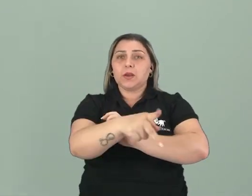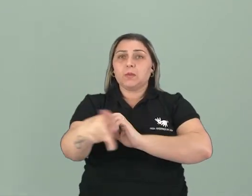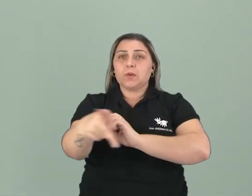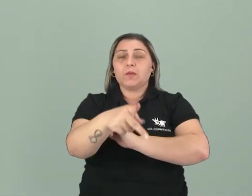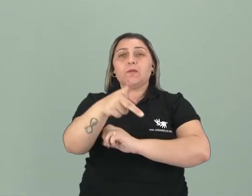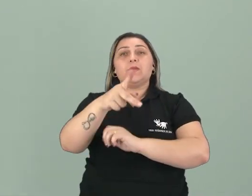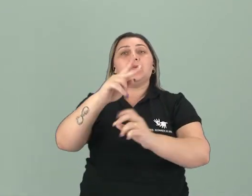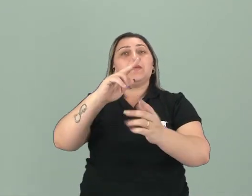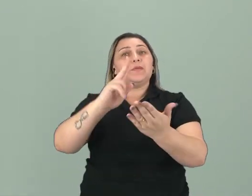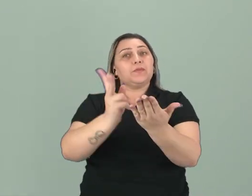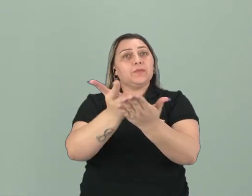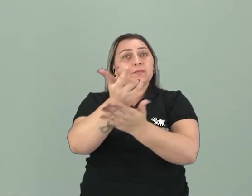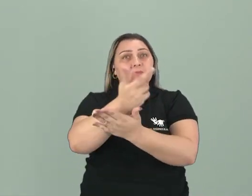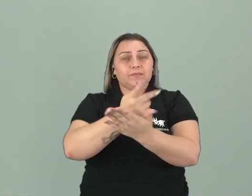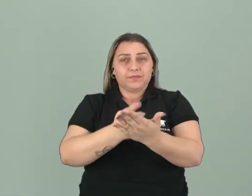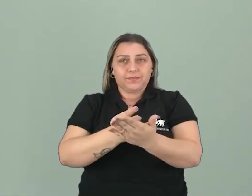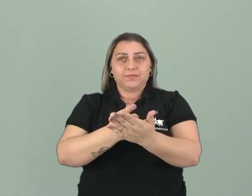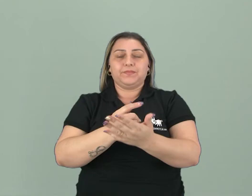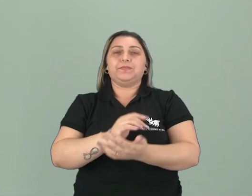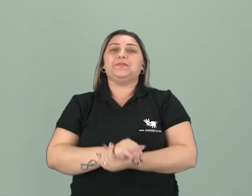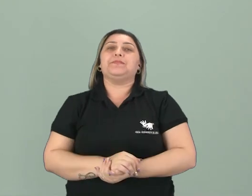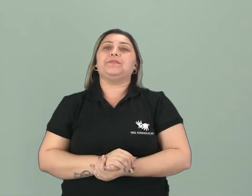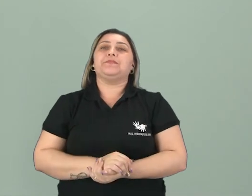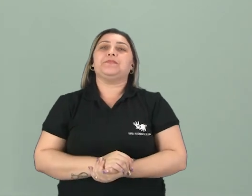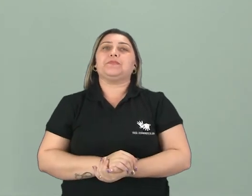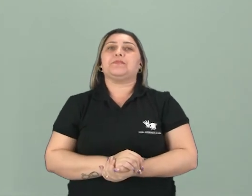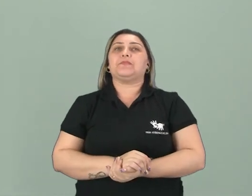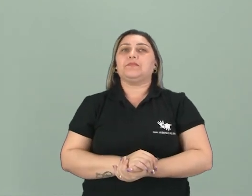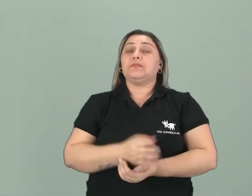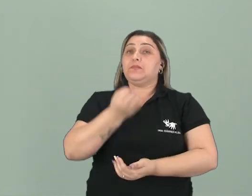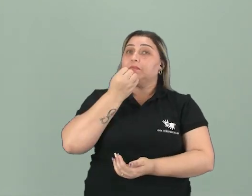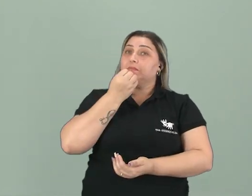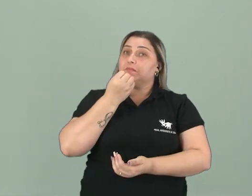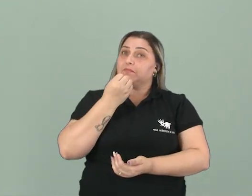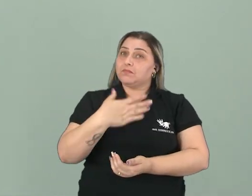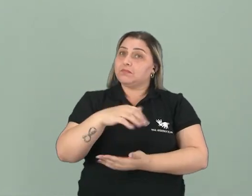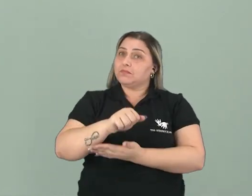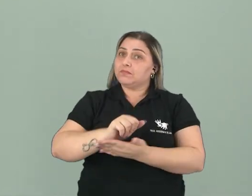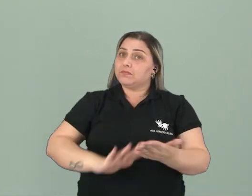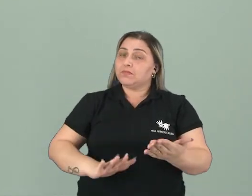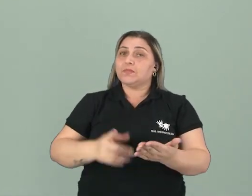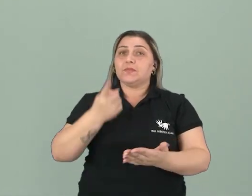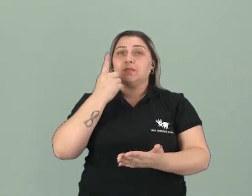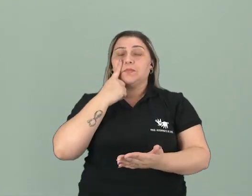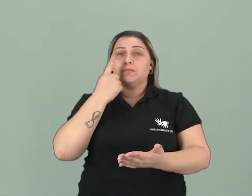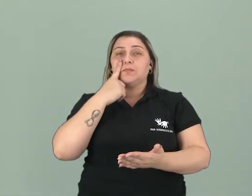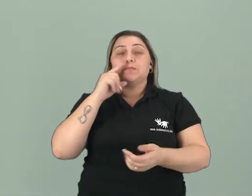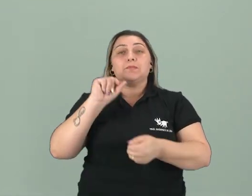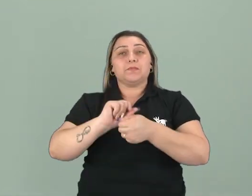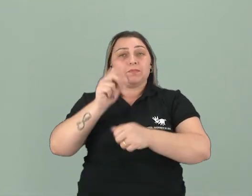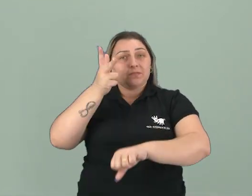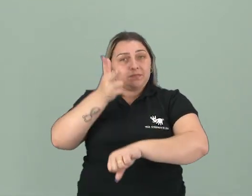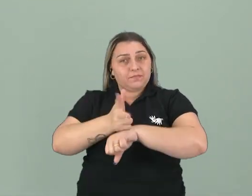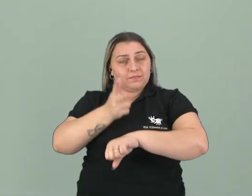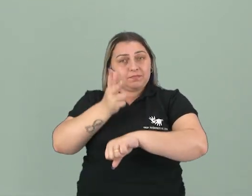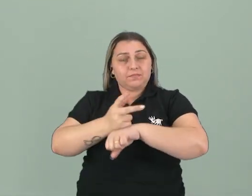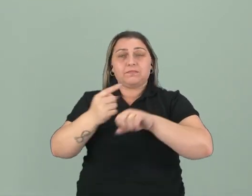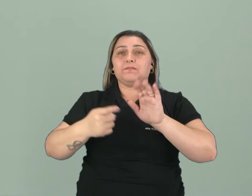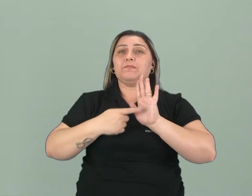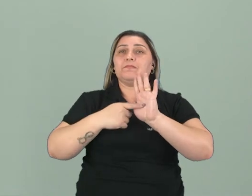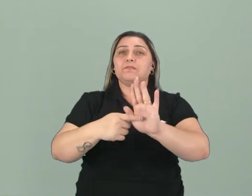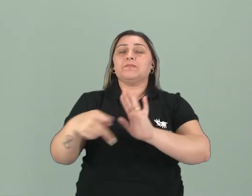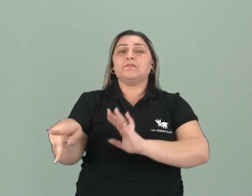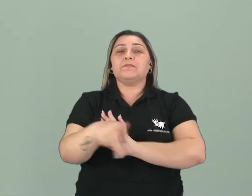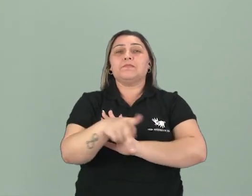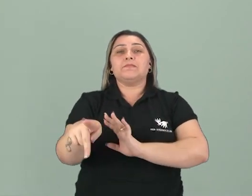Não esqueça de mostrar para o seu professor de arte. Bom trabalho! Ó, faça uma gravação, mostra para o